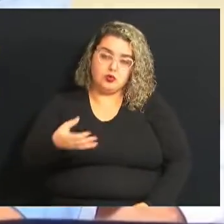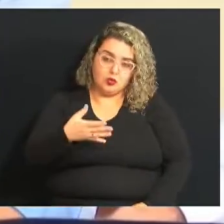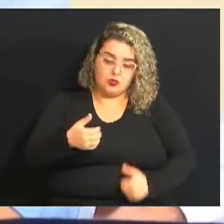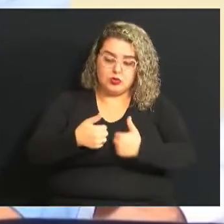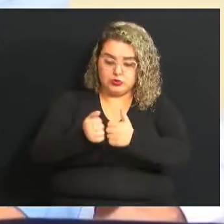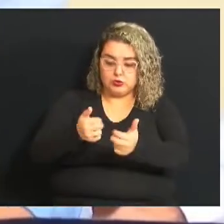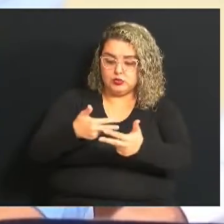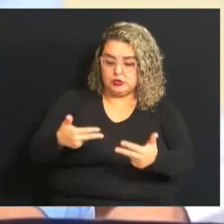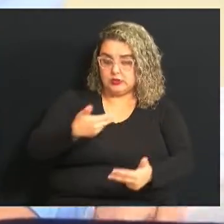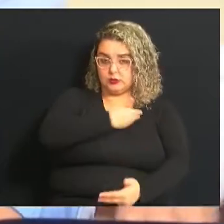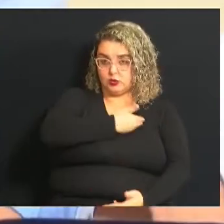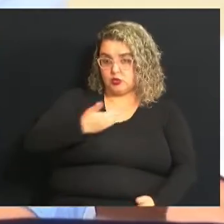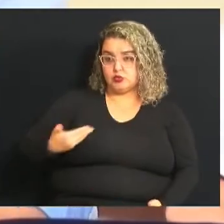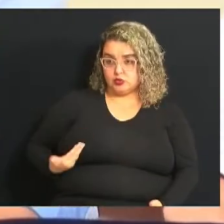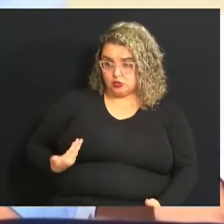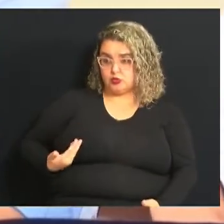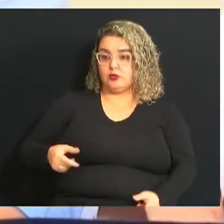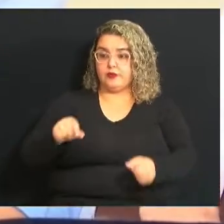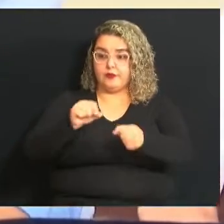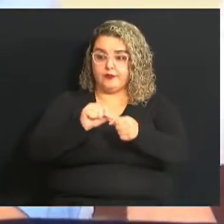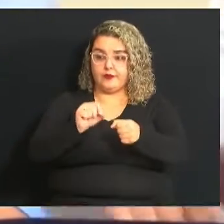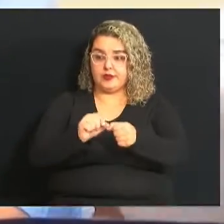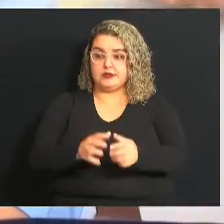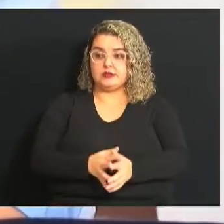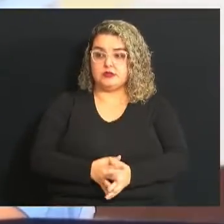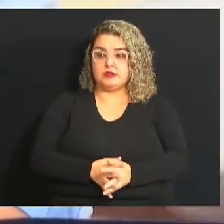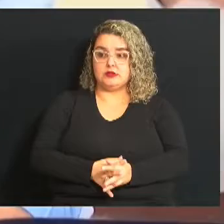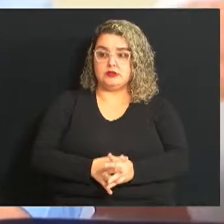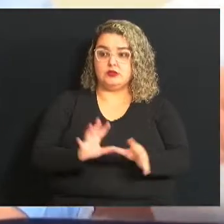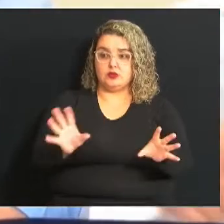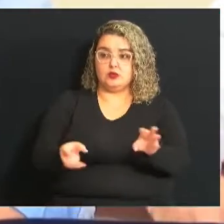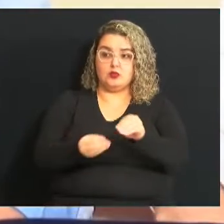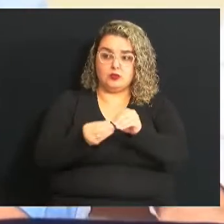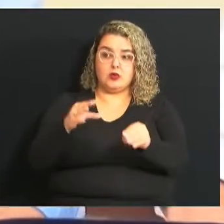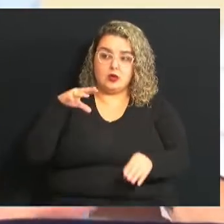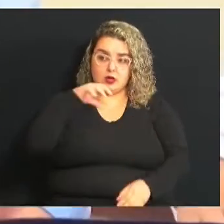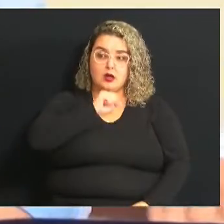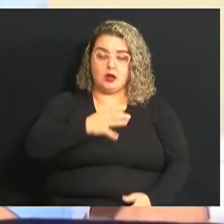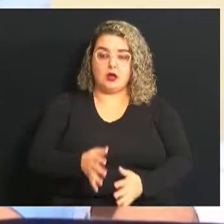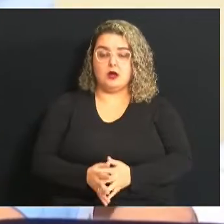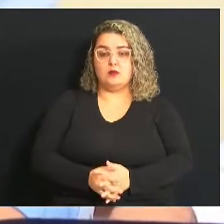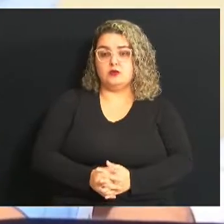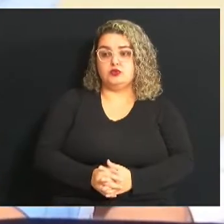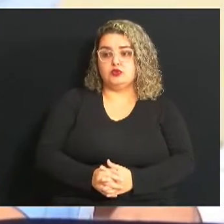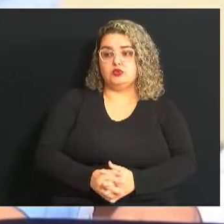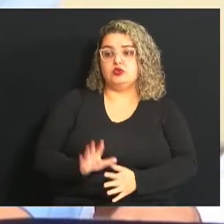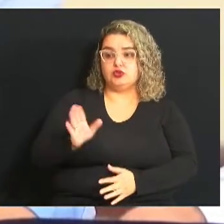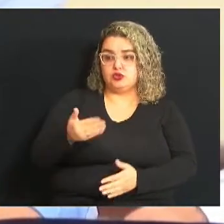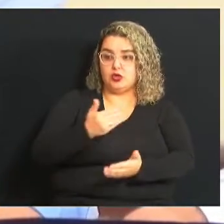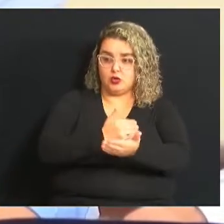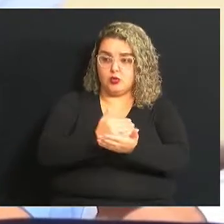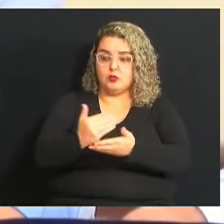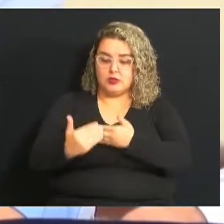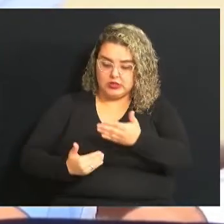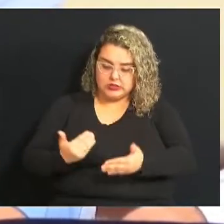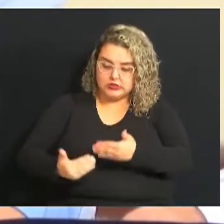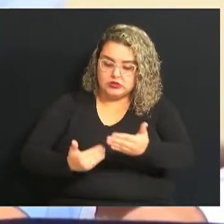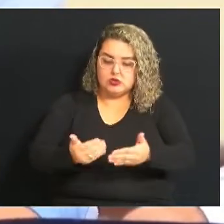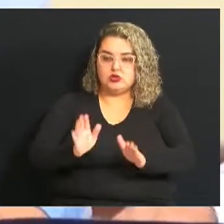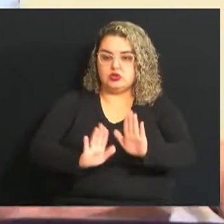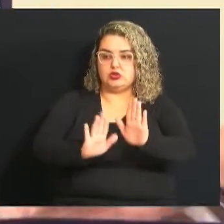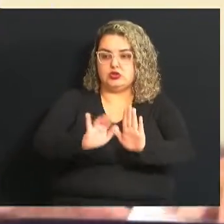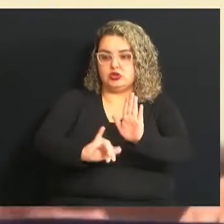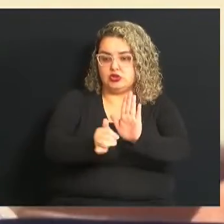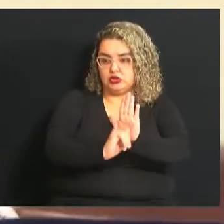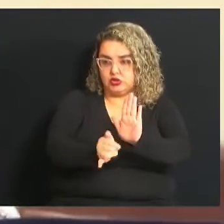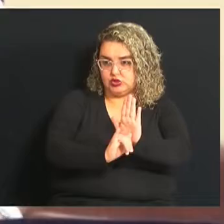público. Fazer um resumo, um breve resumo, né? Nós já iniciamos o processo de licitação